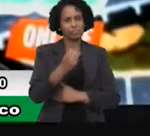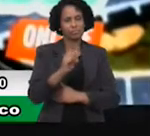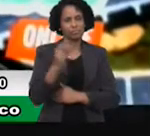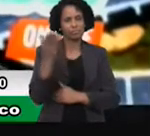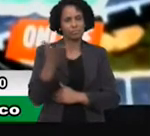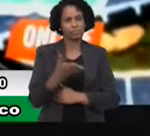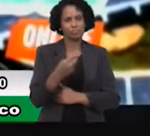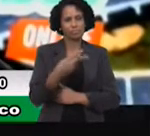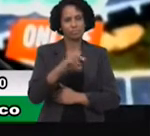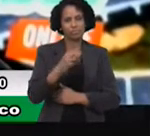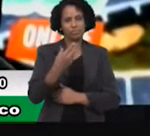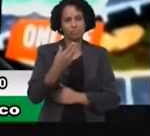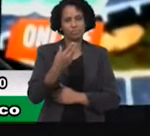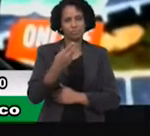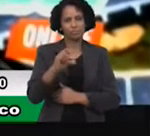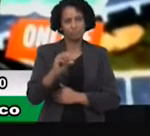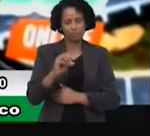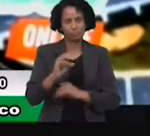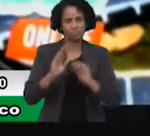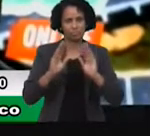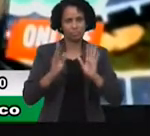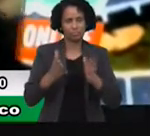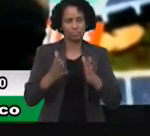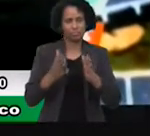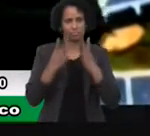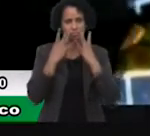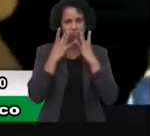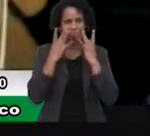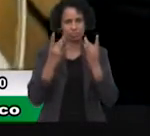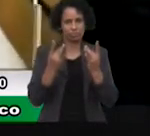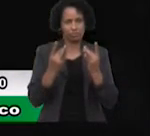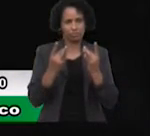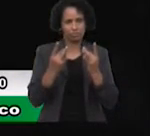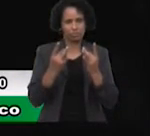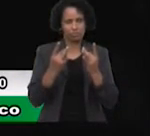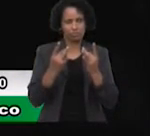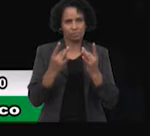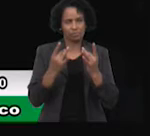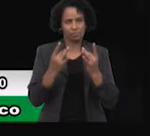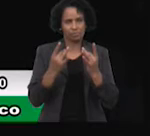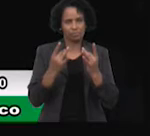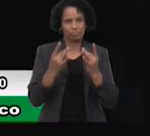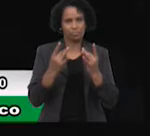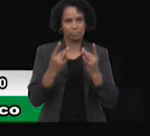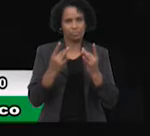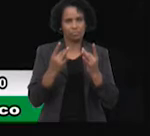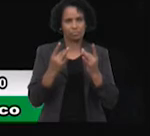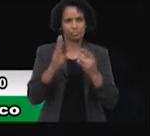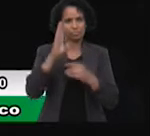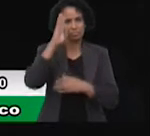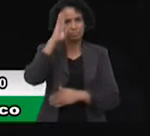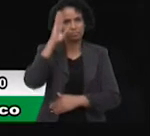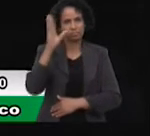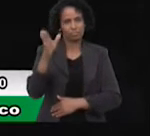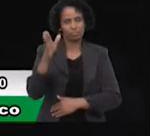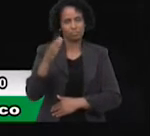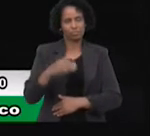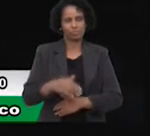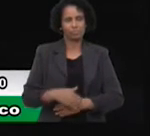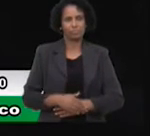seja apreciado com preferência. Senhor presidente, solicitação do líder do governo, vereador Toniolo.